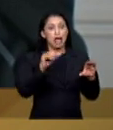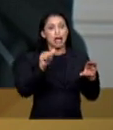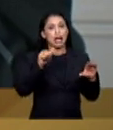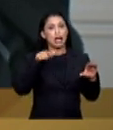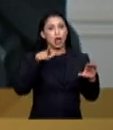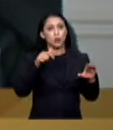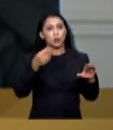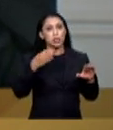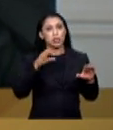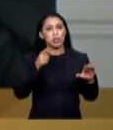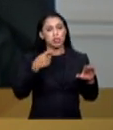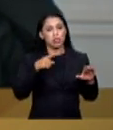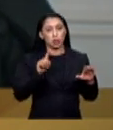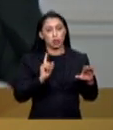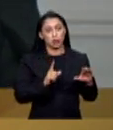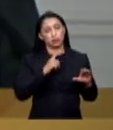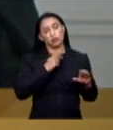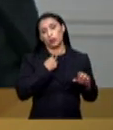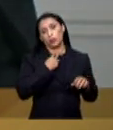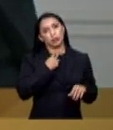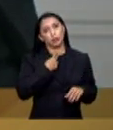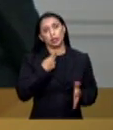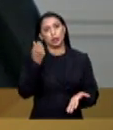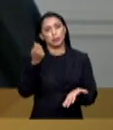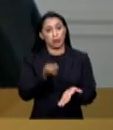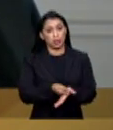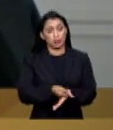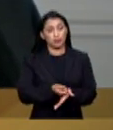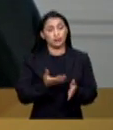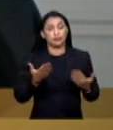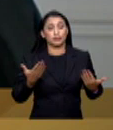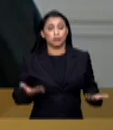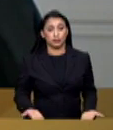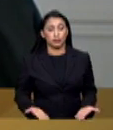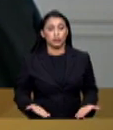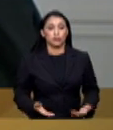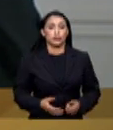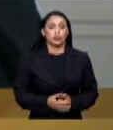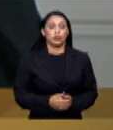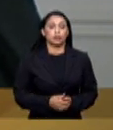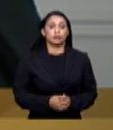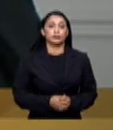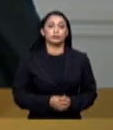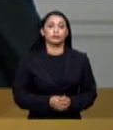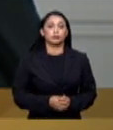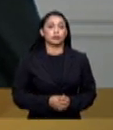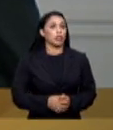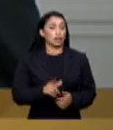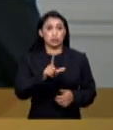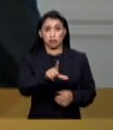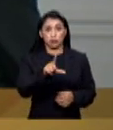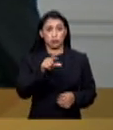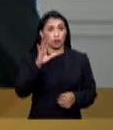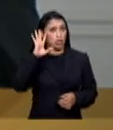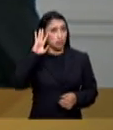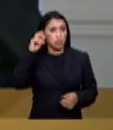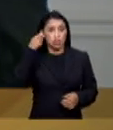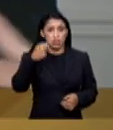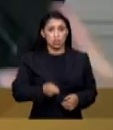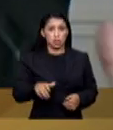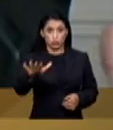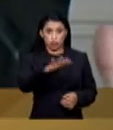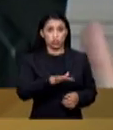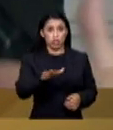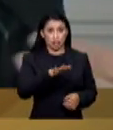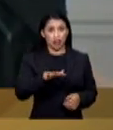economicamente suficiente não puder oferecê-la. A mesma faculdade que existe no geral, artigo 300, parágrafo